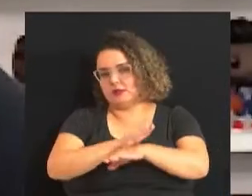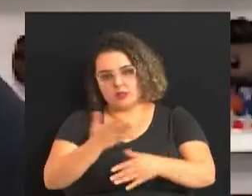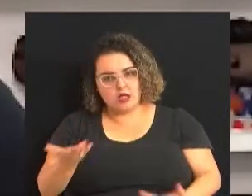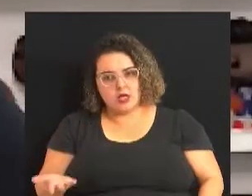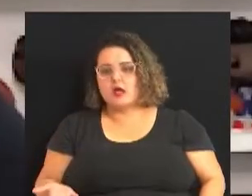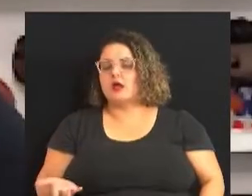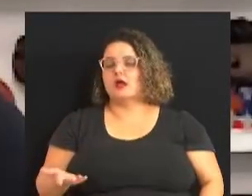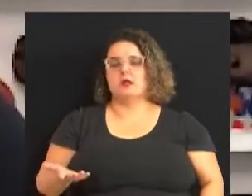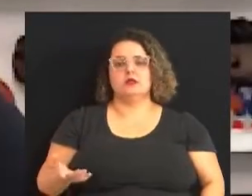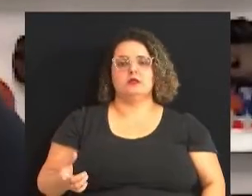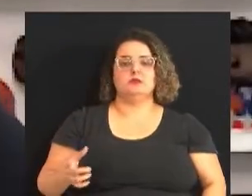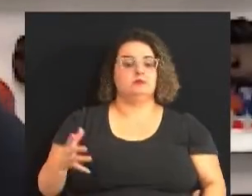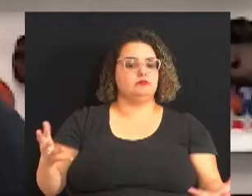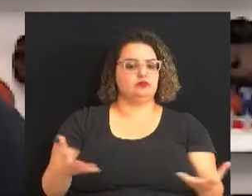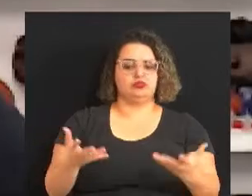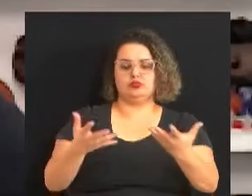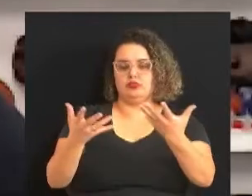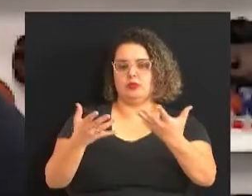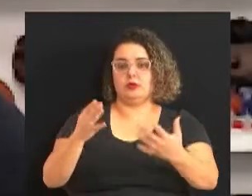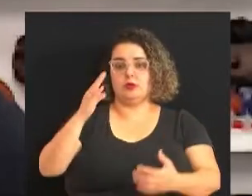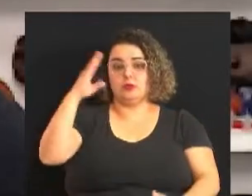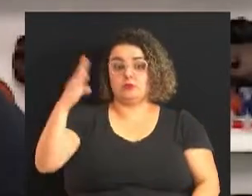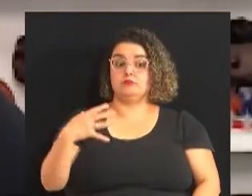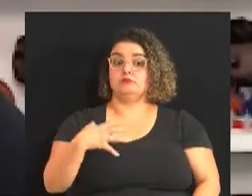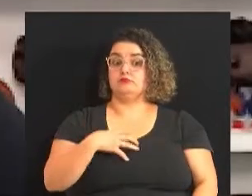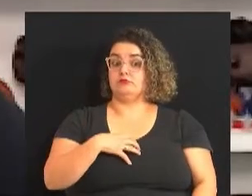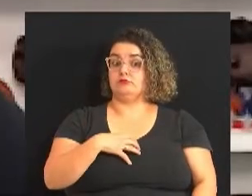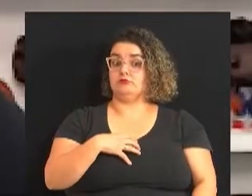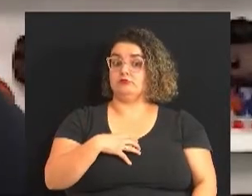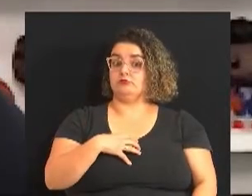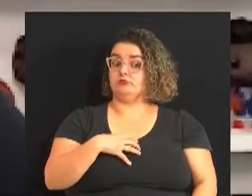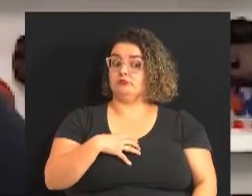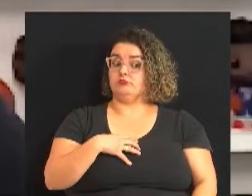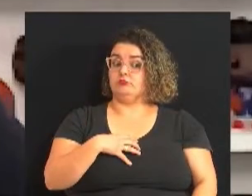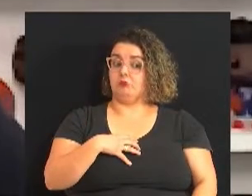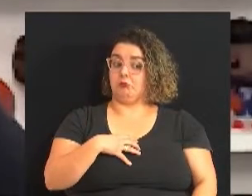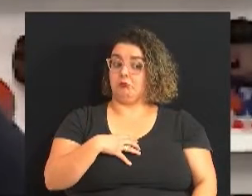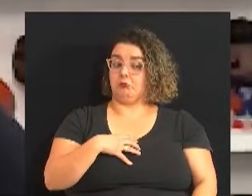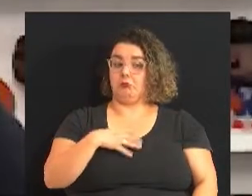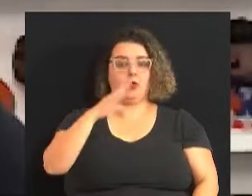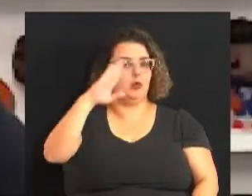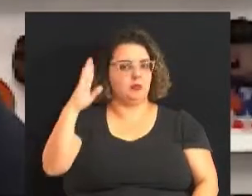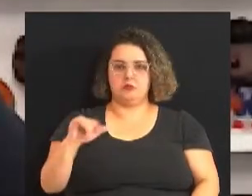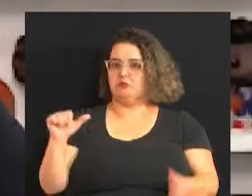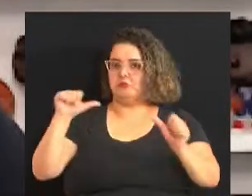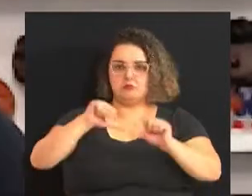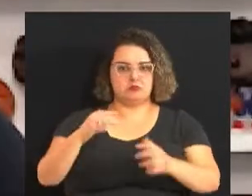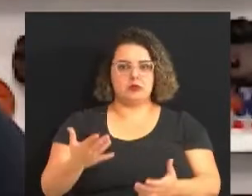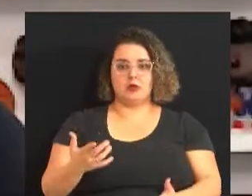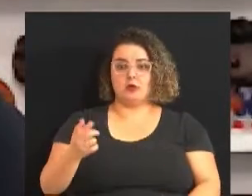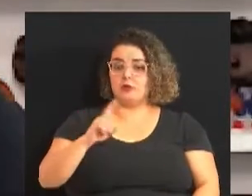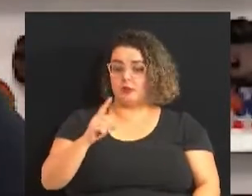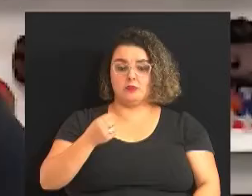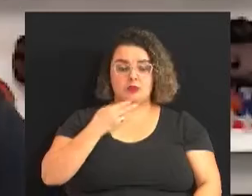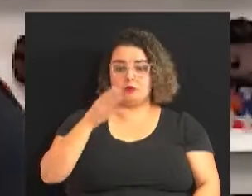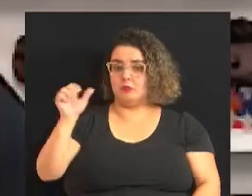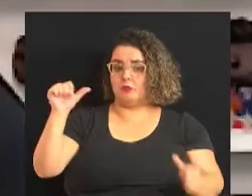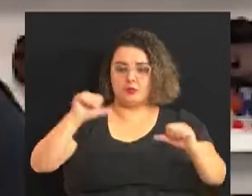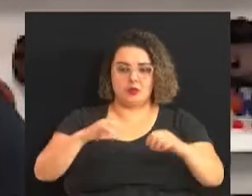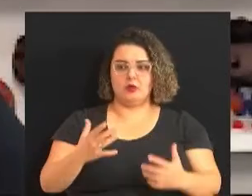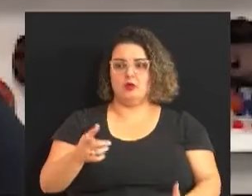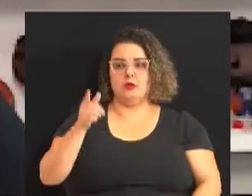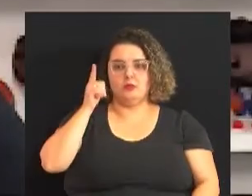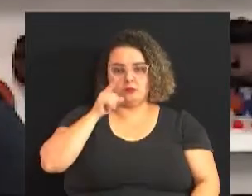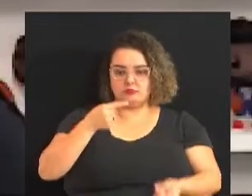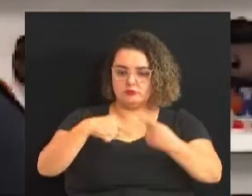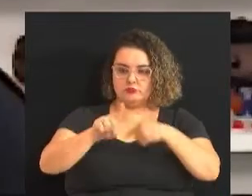do time de um jeito em que o Brasil sentiu. O Brasil não fez uma boa partida e, mesmo não fazendo uma boa partida, conseguiu se recuperar